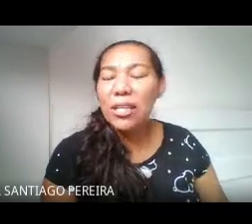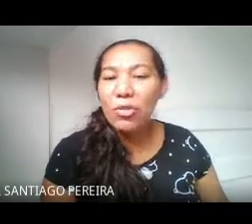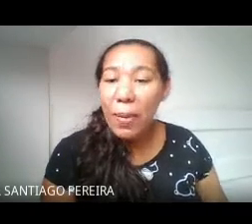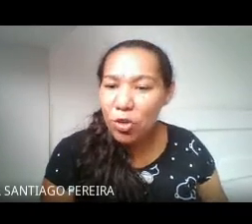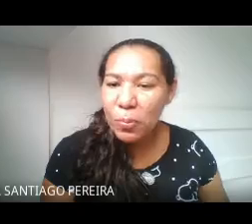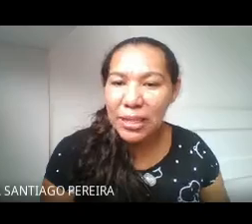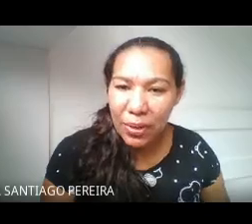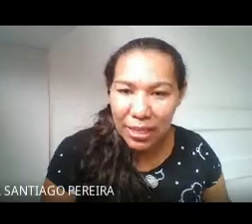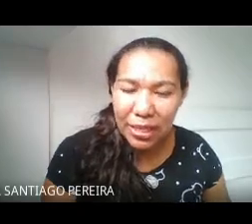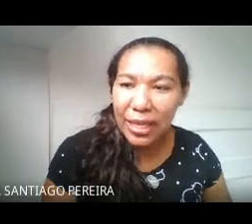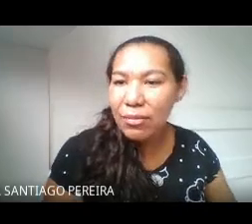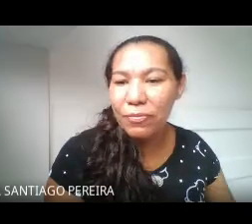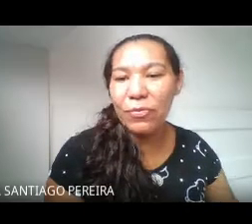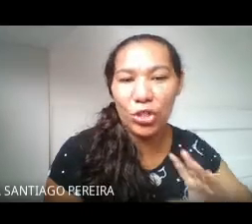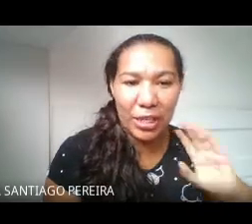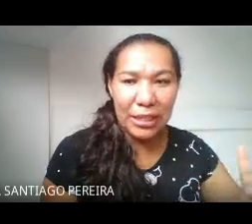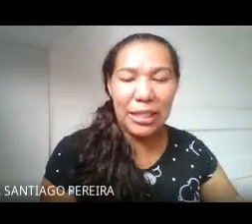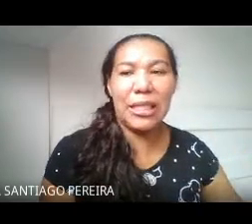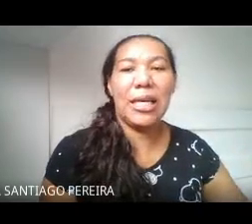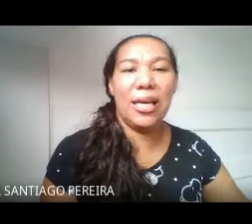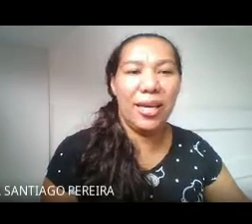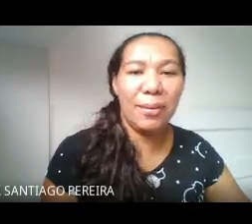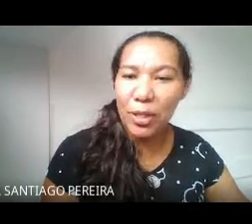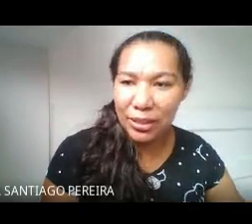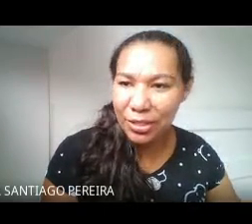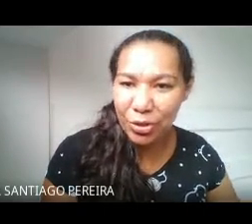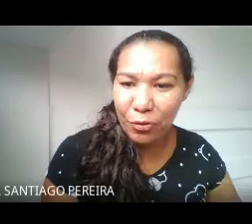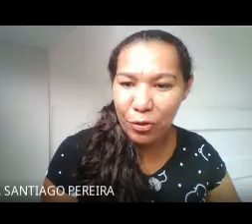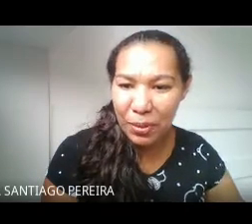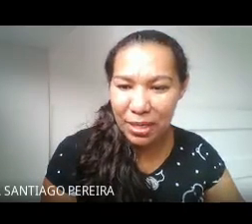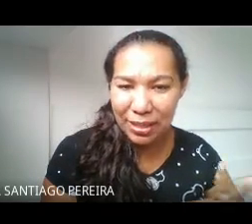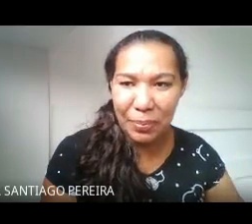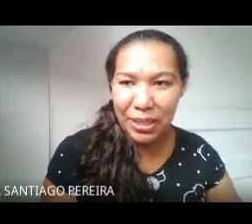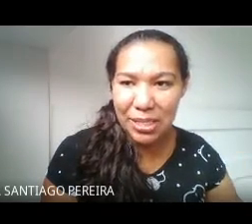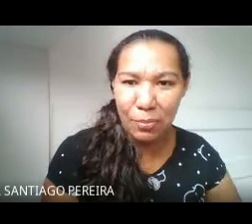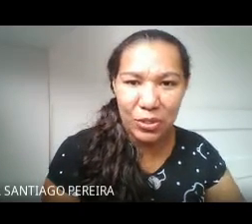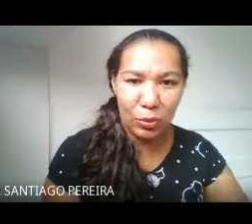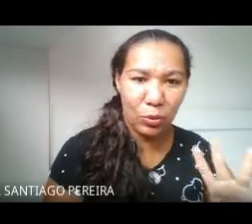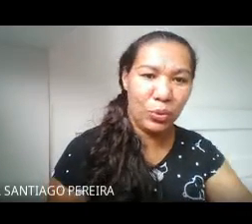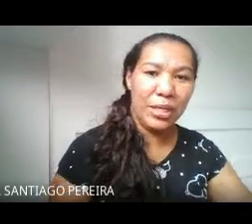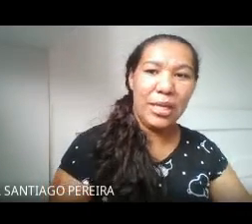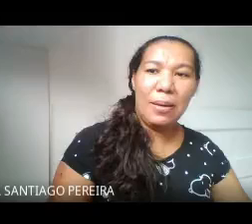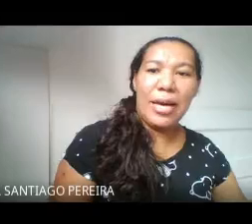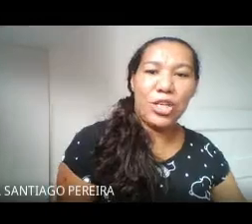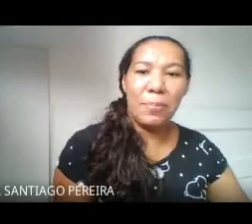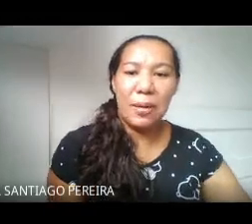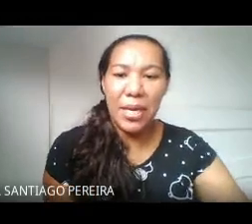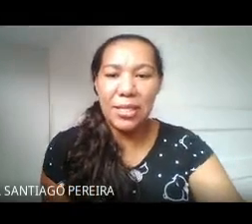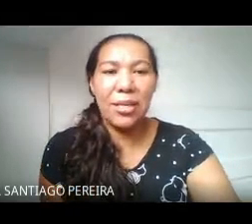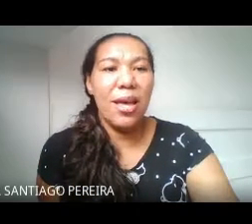E o livro é mais completão ainda. Quem gostar de ler, pode até assistir ao filme para, né, para ter essa emoção logo